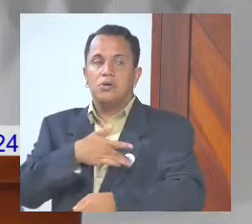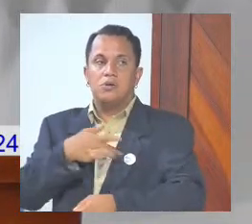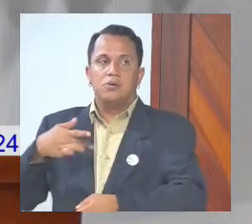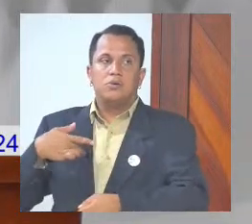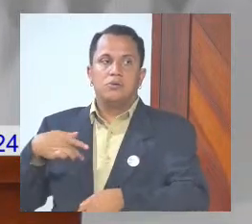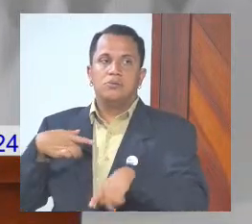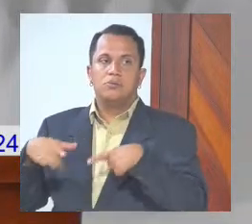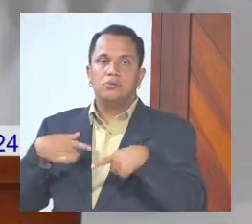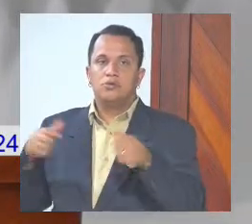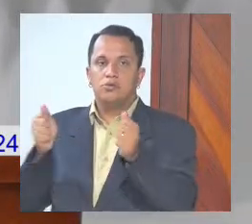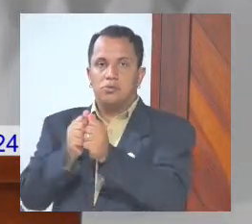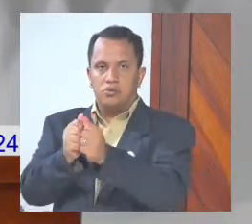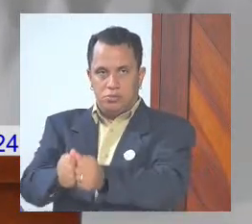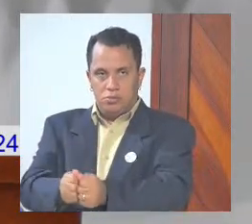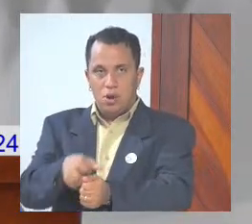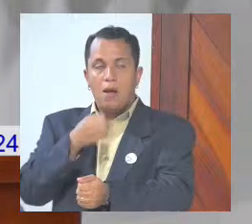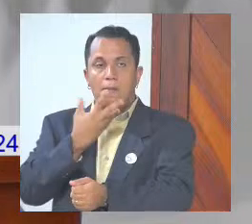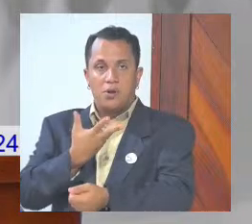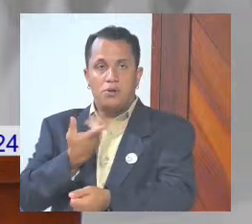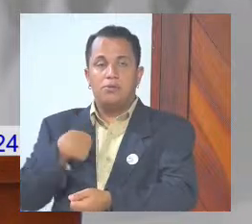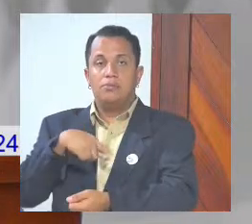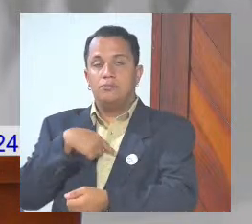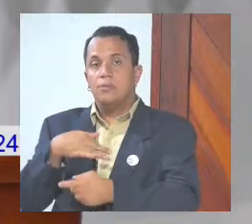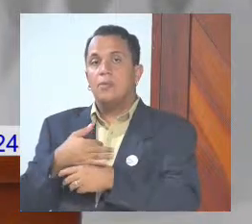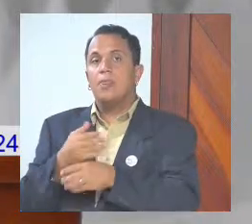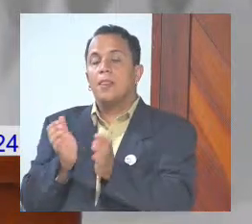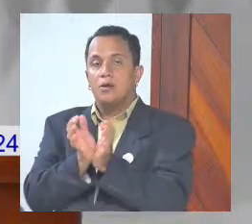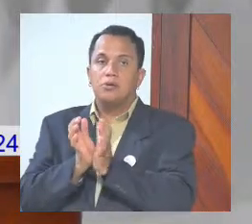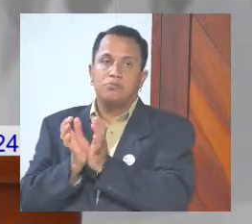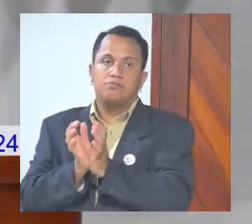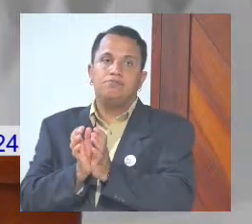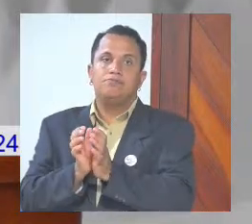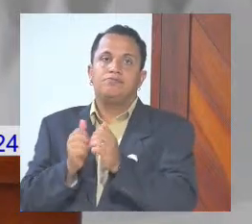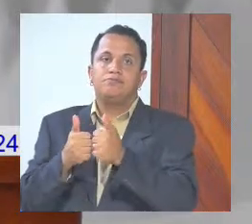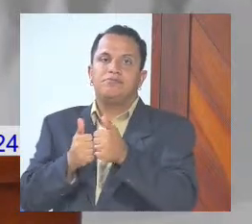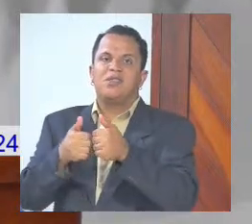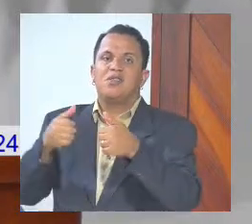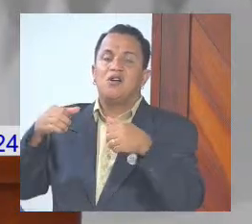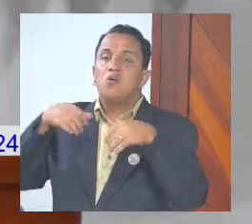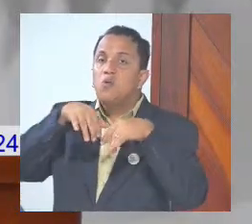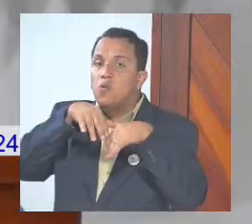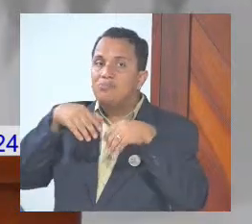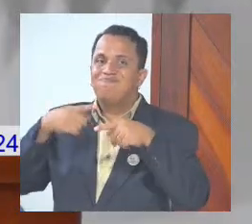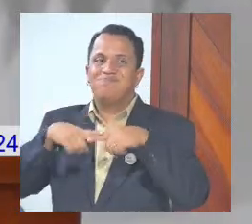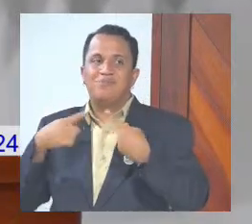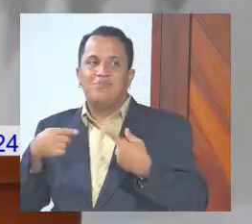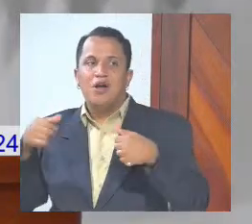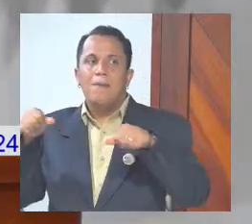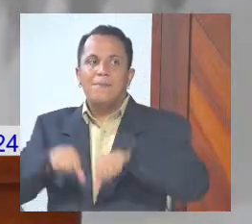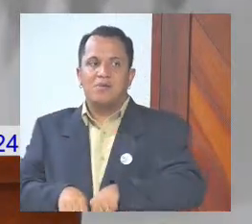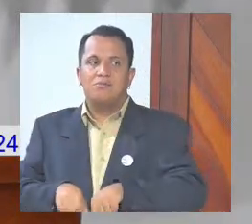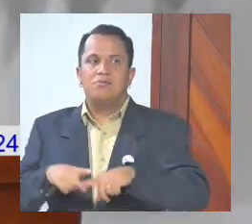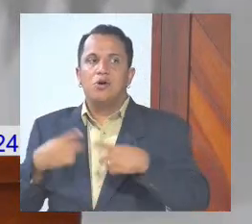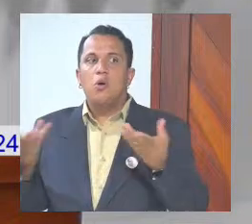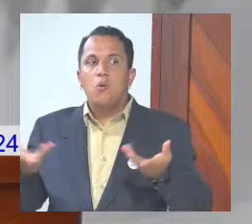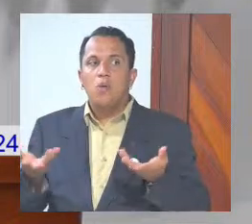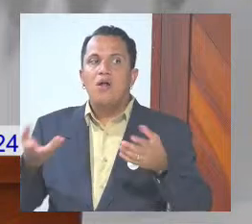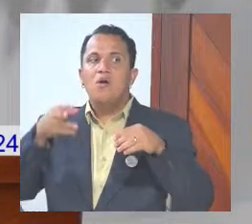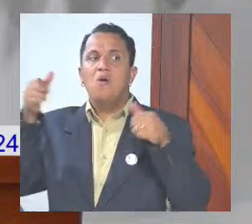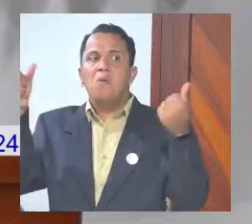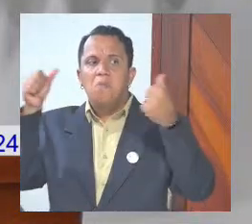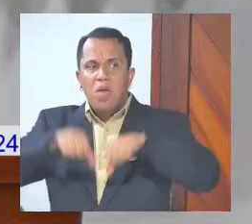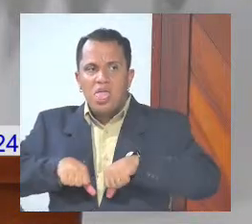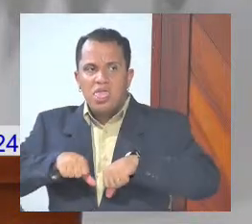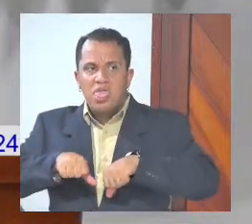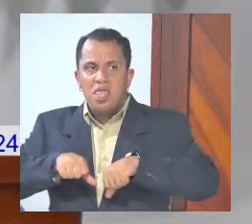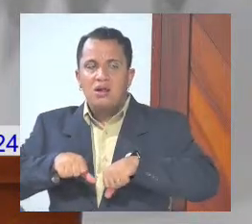saúde, trabalho em conjunto que vem bem, o município caminha bem. Quando caminha mal, o município caminha mal. E hoje o município de Pinheiro ele caminha mal,